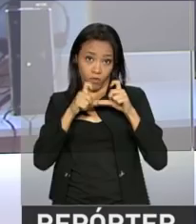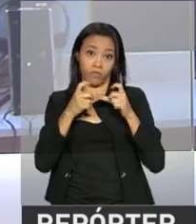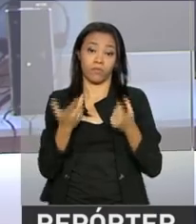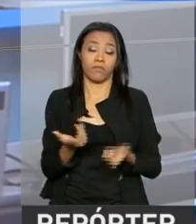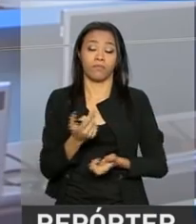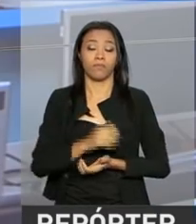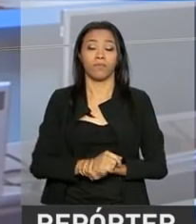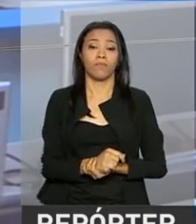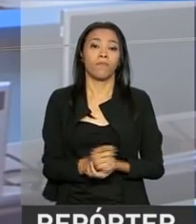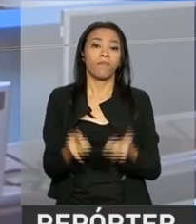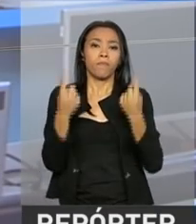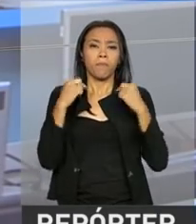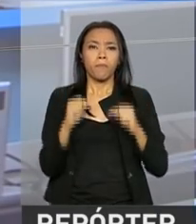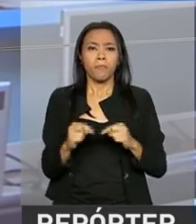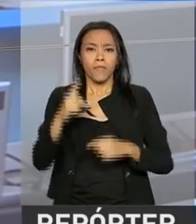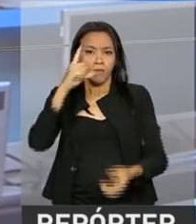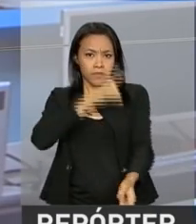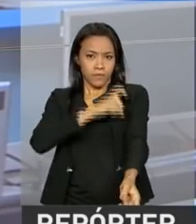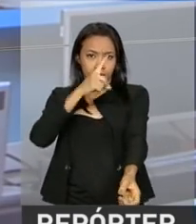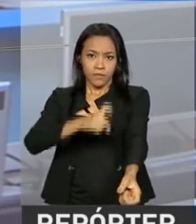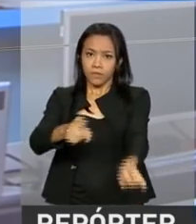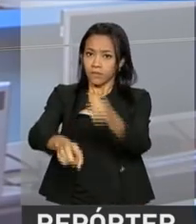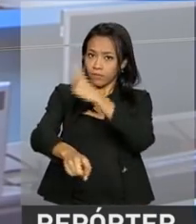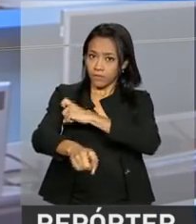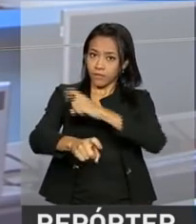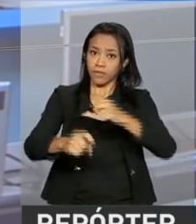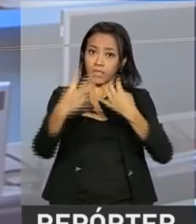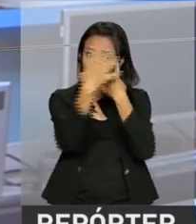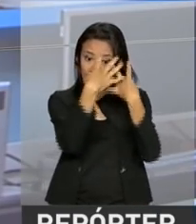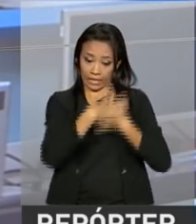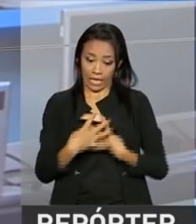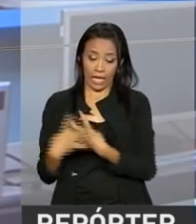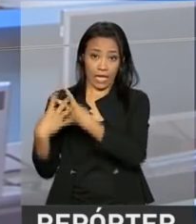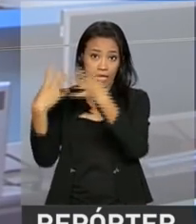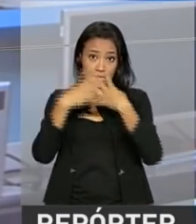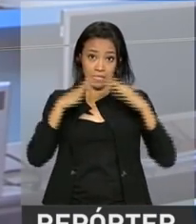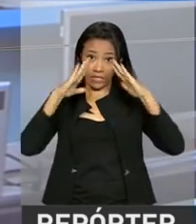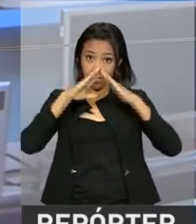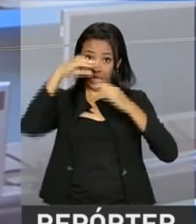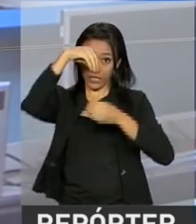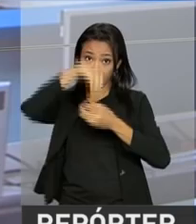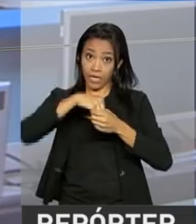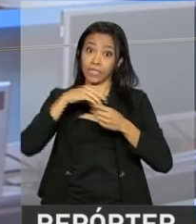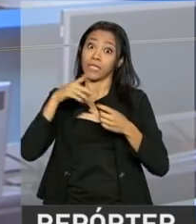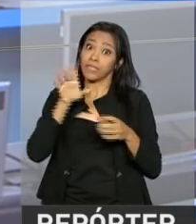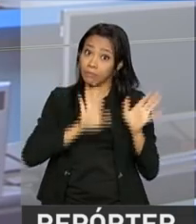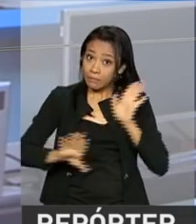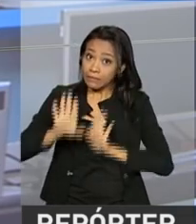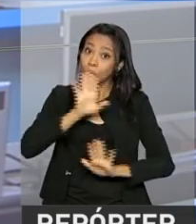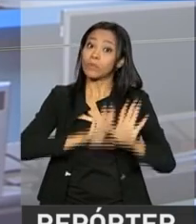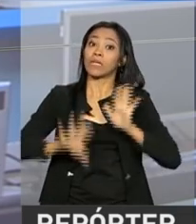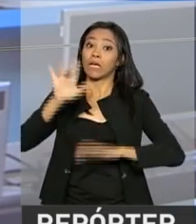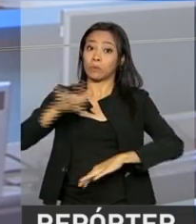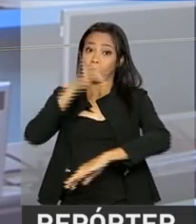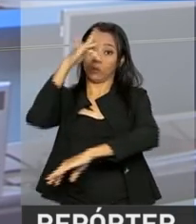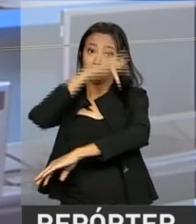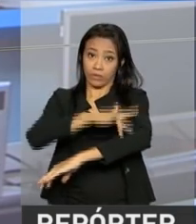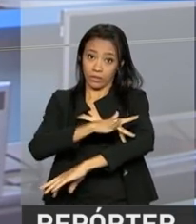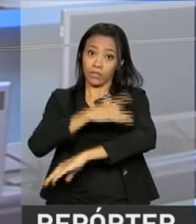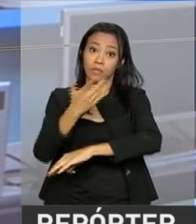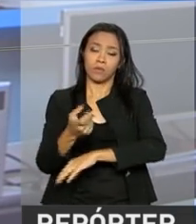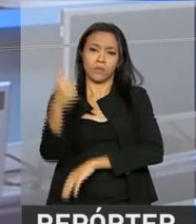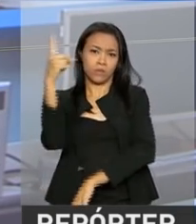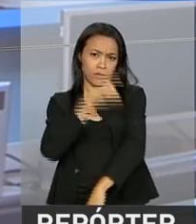recente repelentes telas todo cuidado é pouco para se proteger do mosquito eds egipt no caso dos